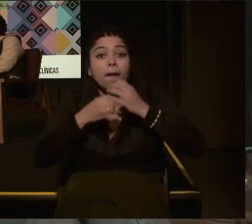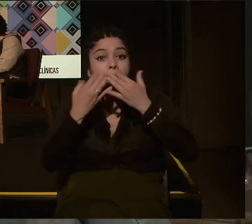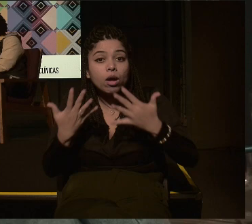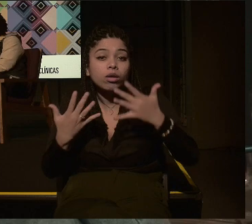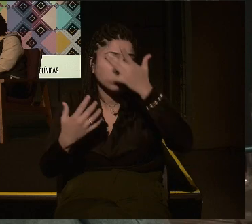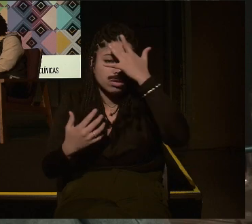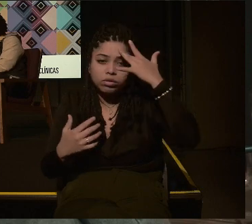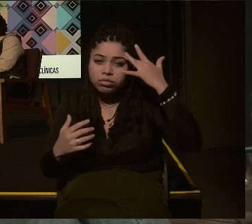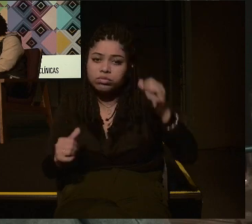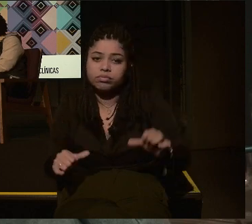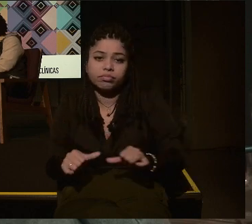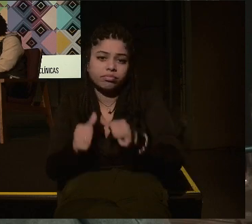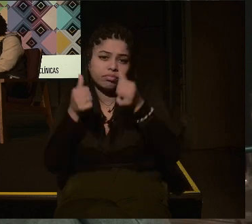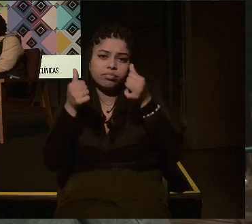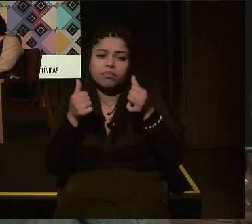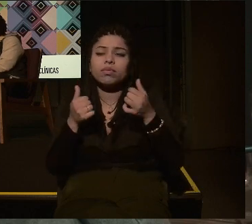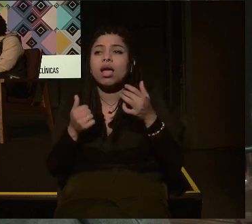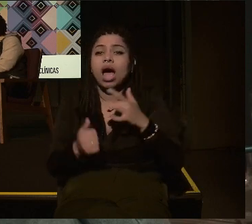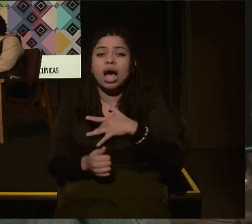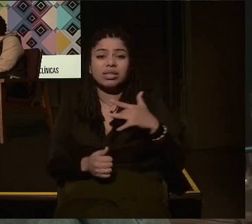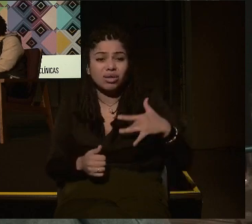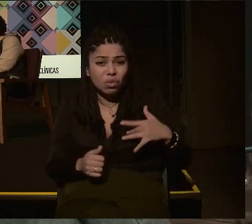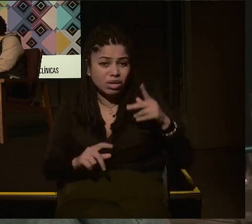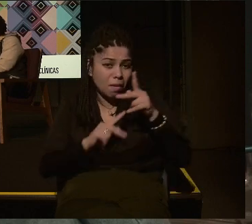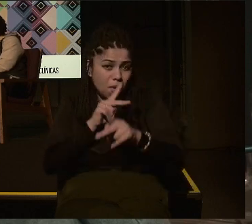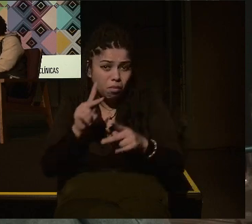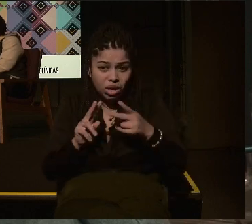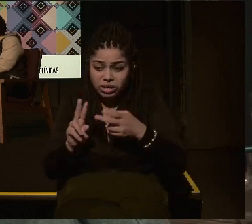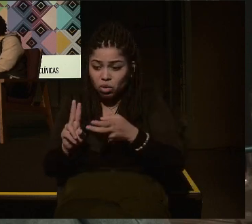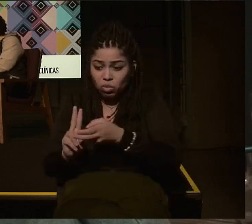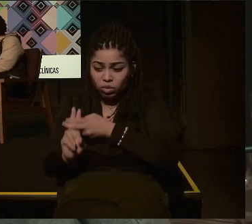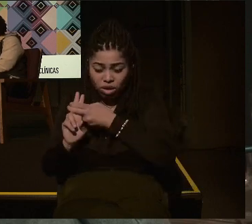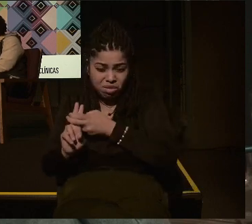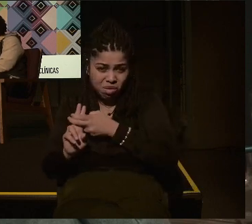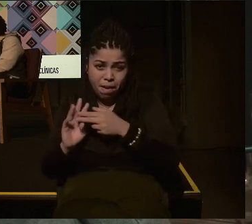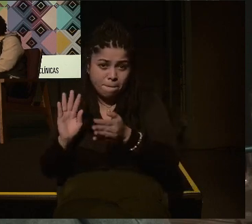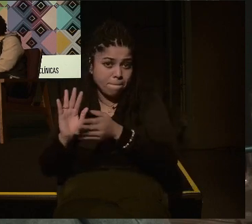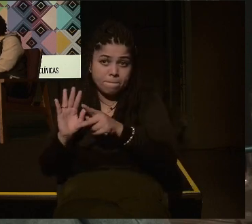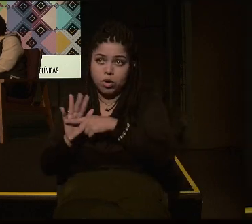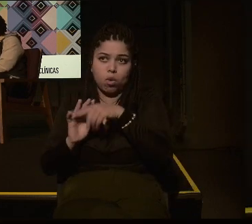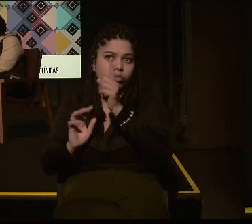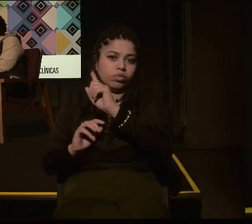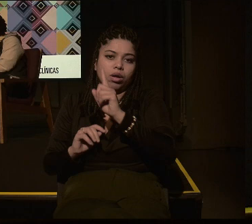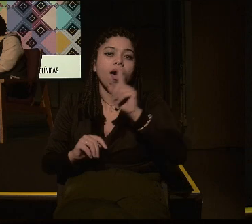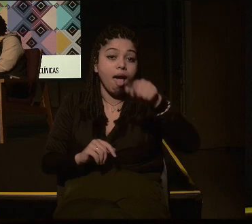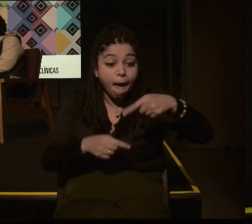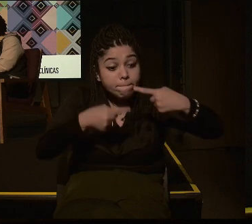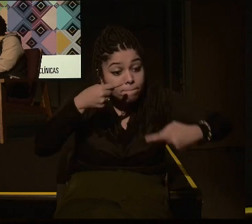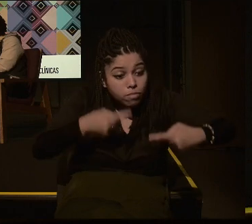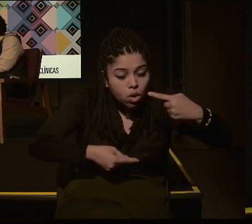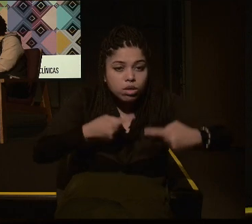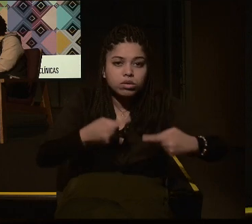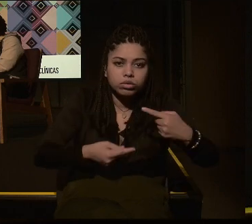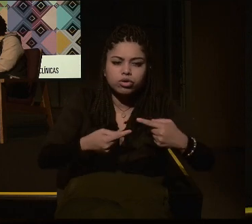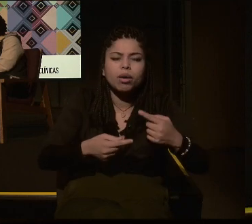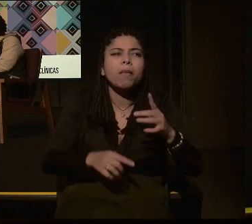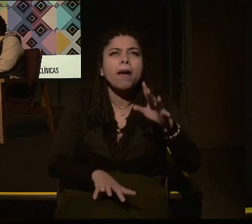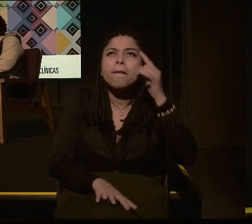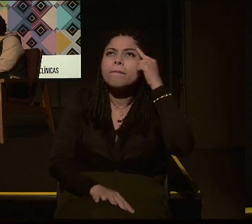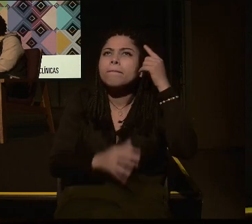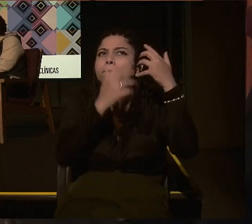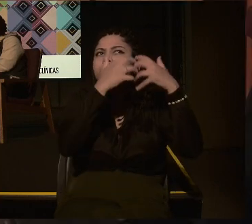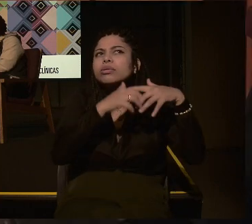população negra, que não é uma coisa identitária do SUS, é uma política. Mas você pode dizer, pô, mas como que eu vou fazer isso?